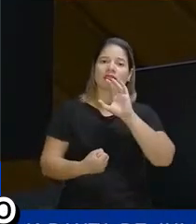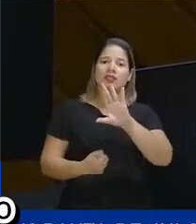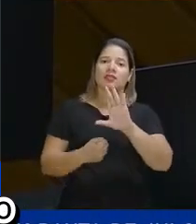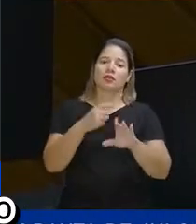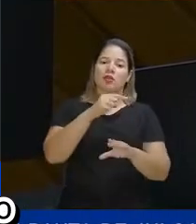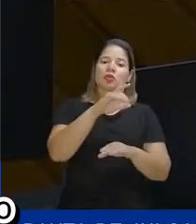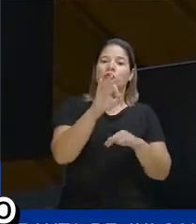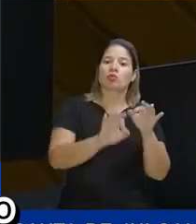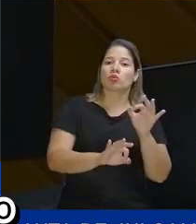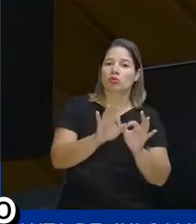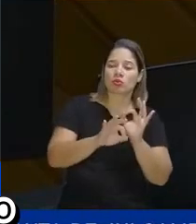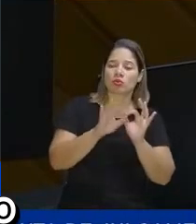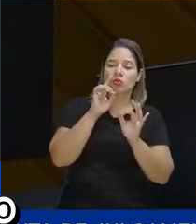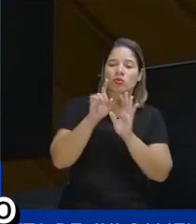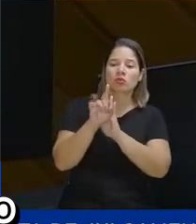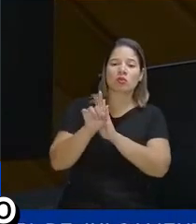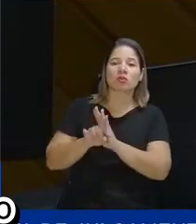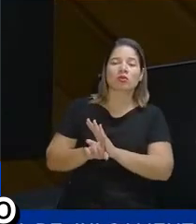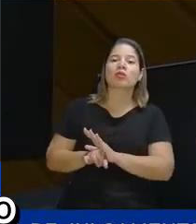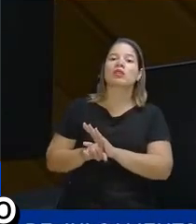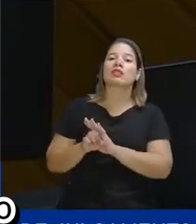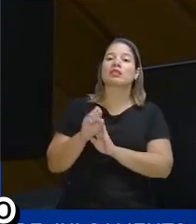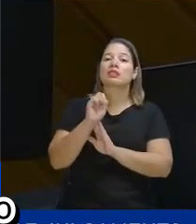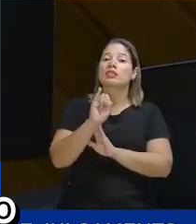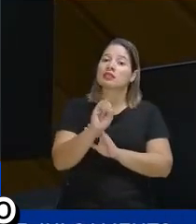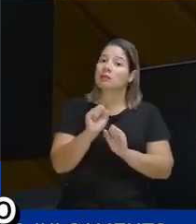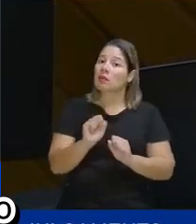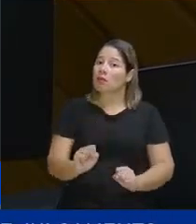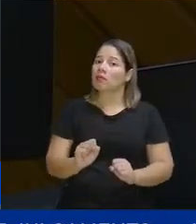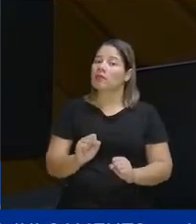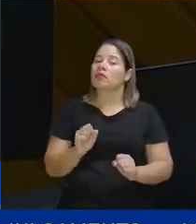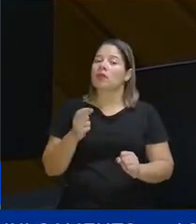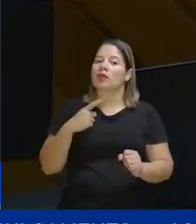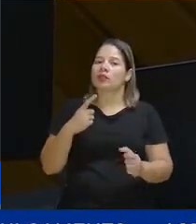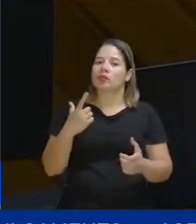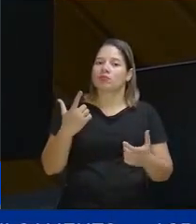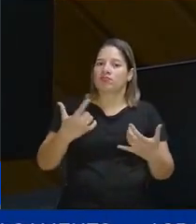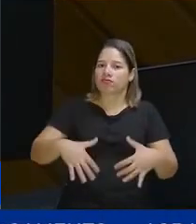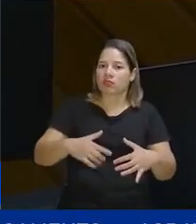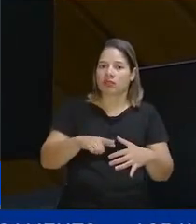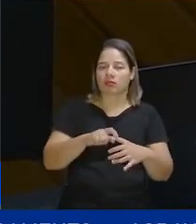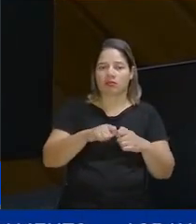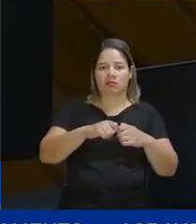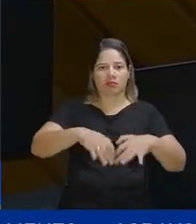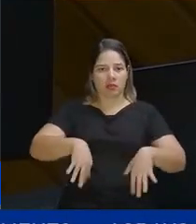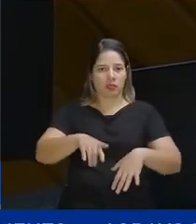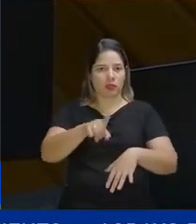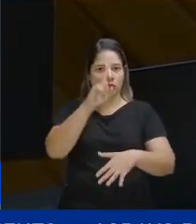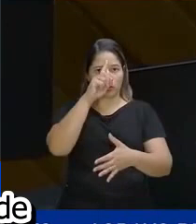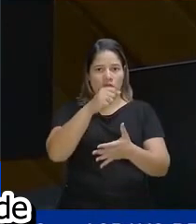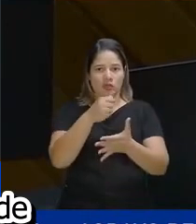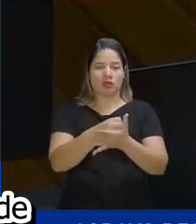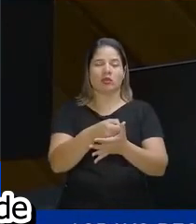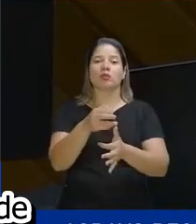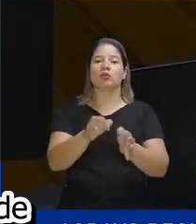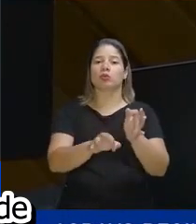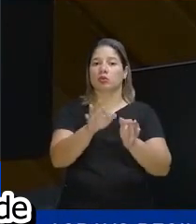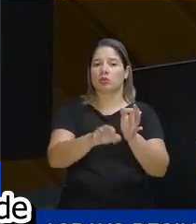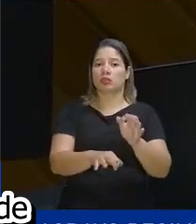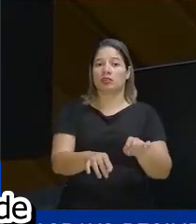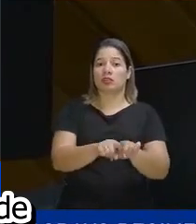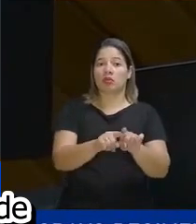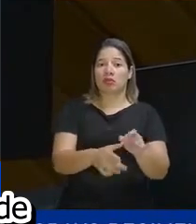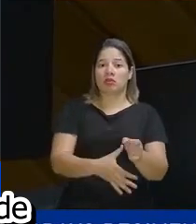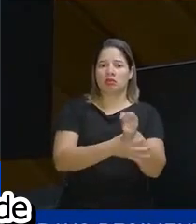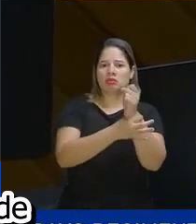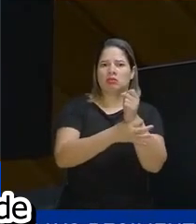pelo julgador, sob pena de causar temerária instabilidade nas decisões judiciais e insegurança jurídica. No que tange